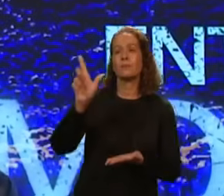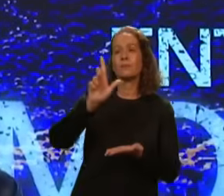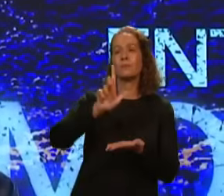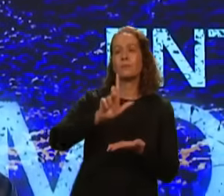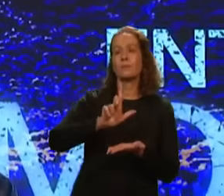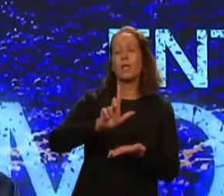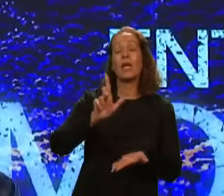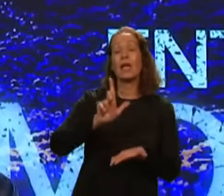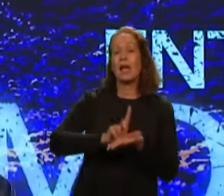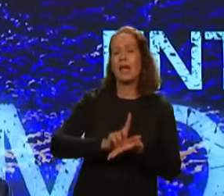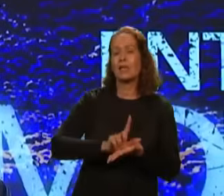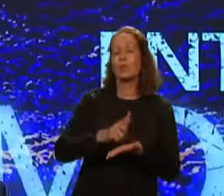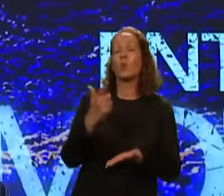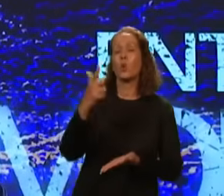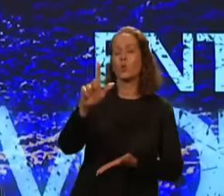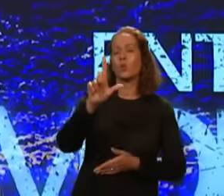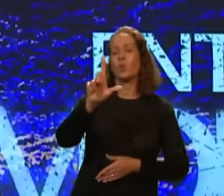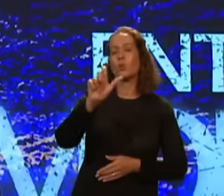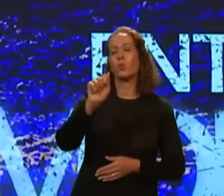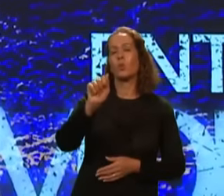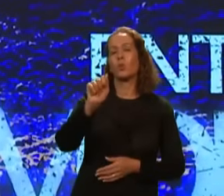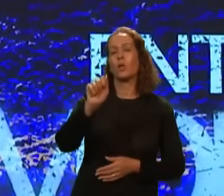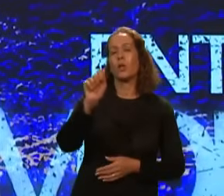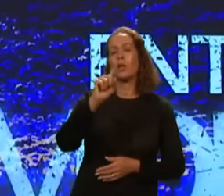O irmão Lázaro morreu, gente.